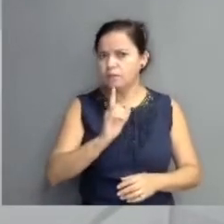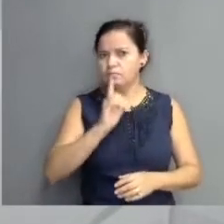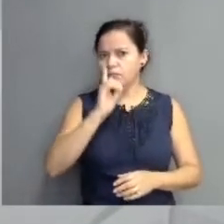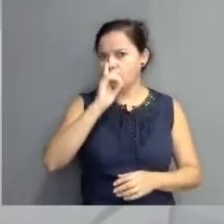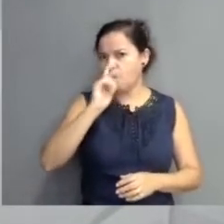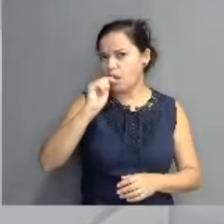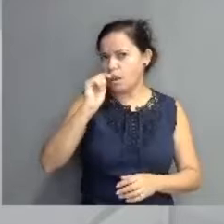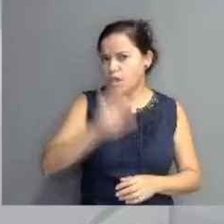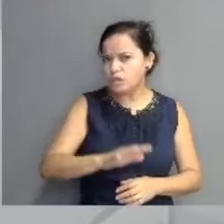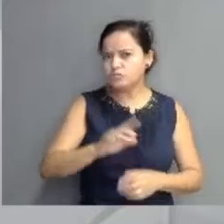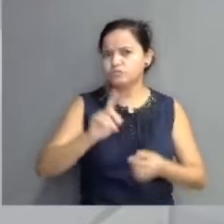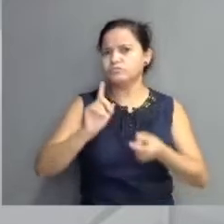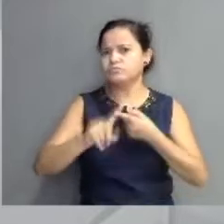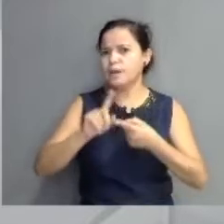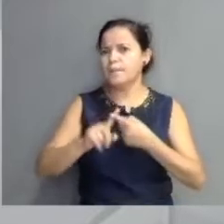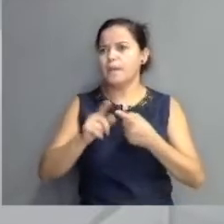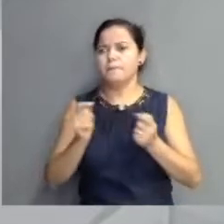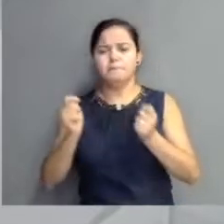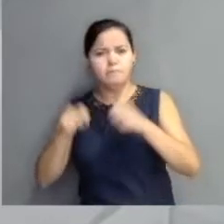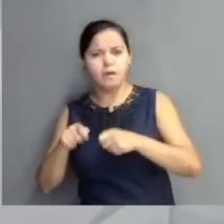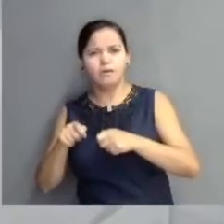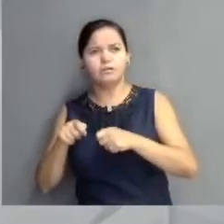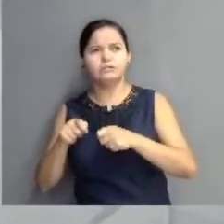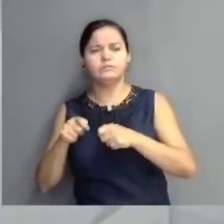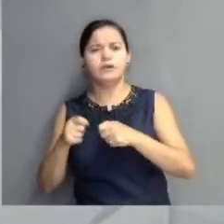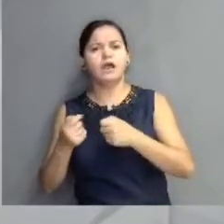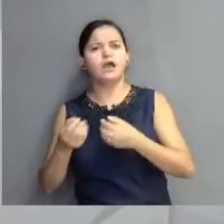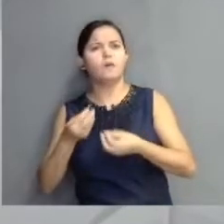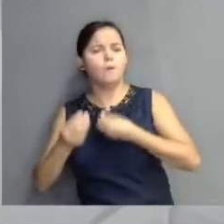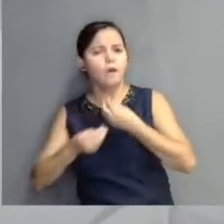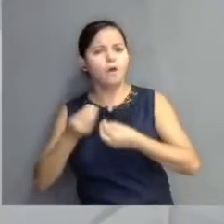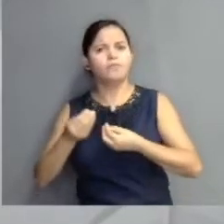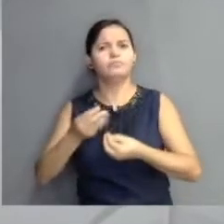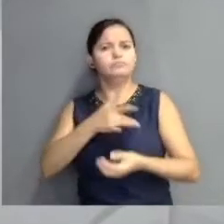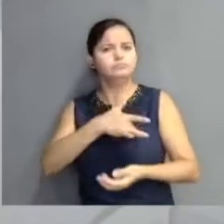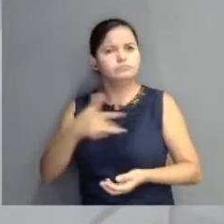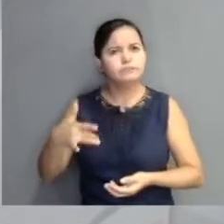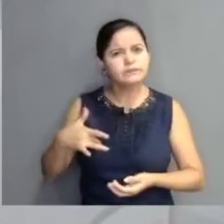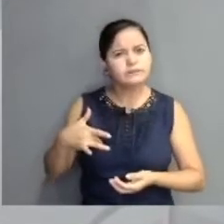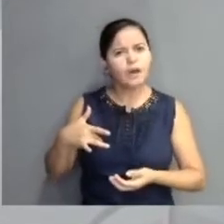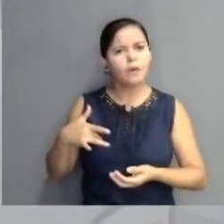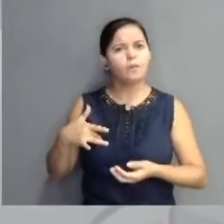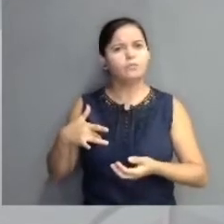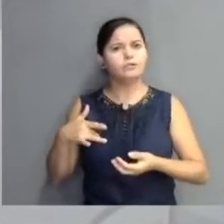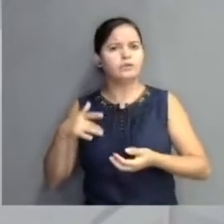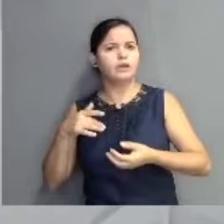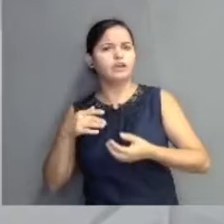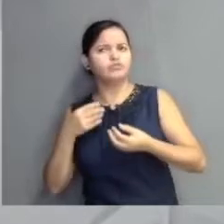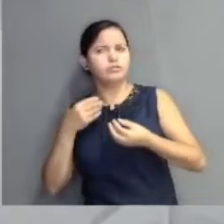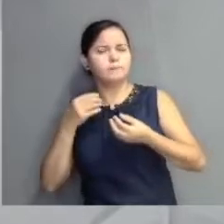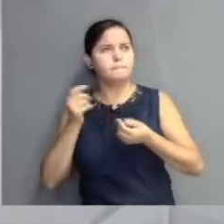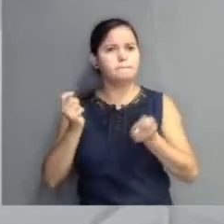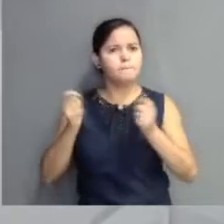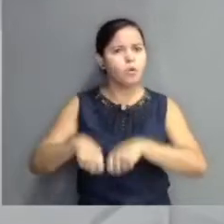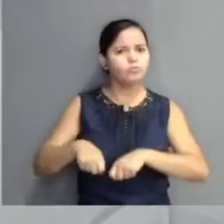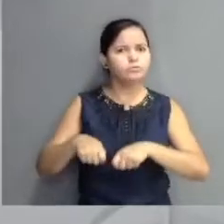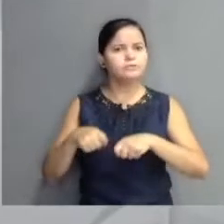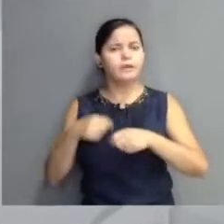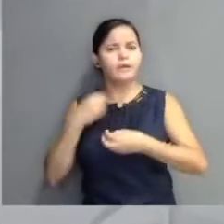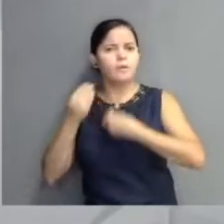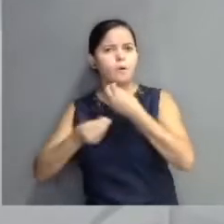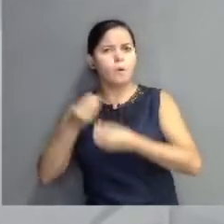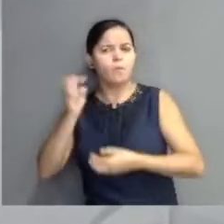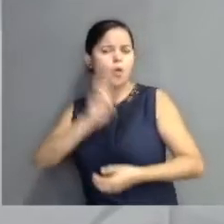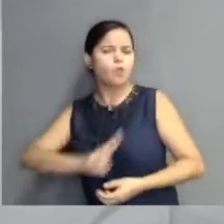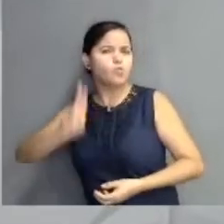ser visto a partir de uma perspectiva saudável. A partir de que olhar? A partir da gente gerenciar esse lixo, a partir de uma perspectiva de que o lixo